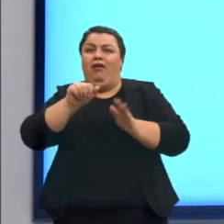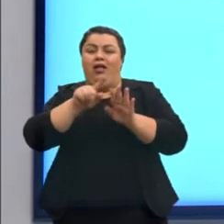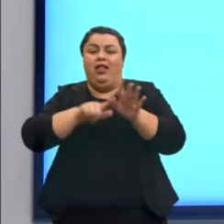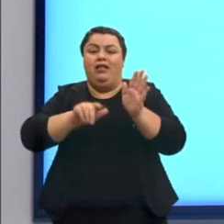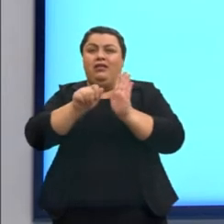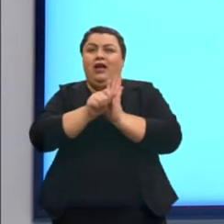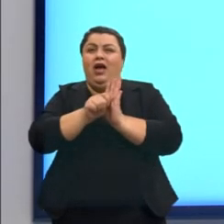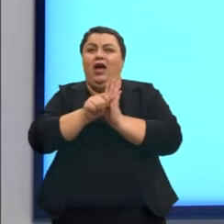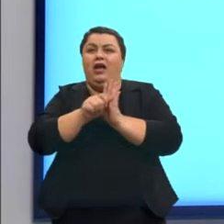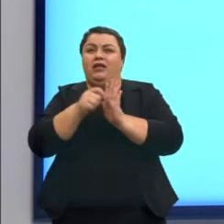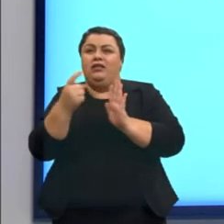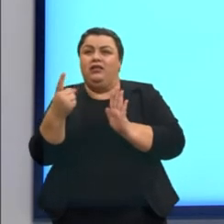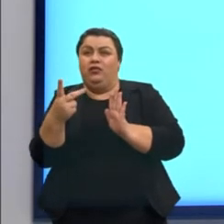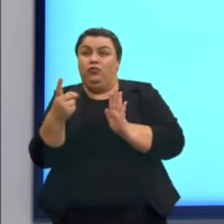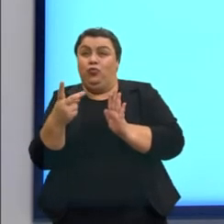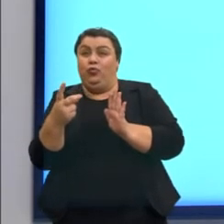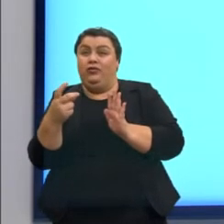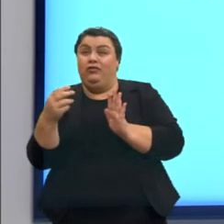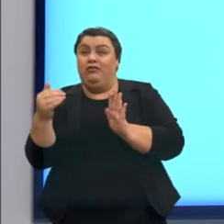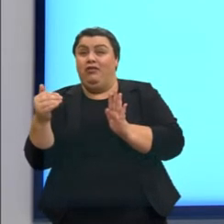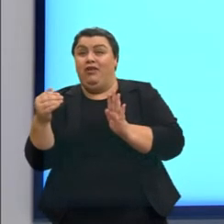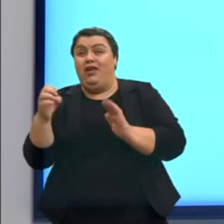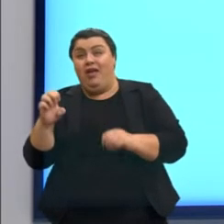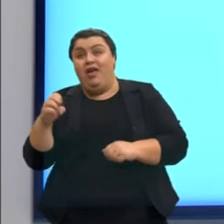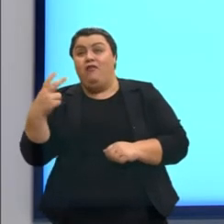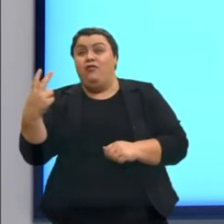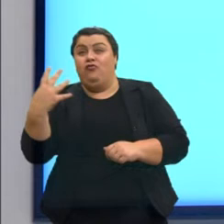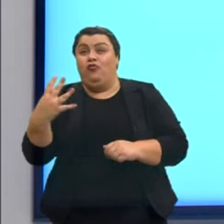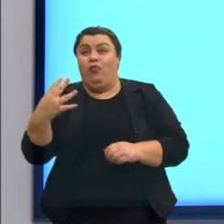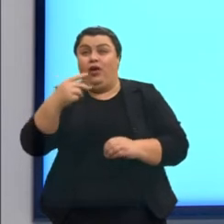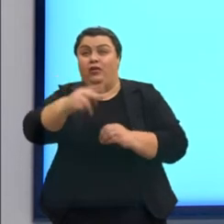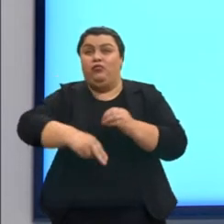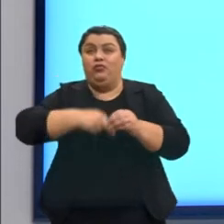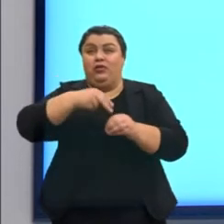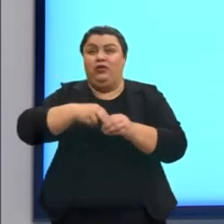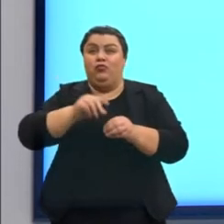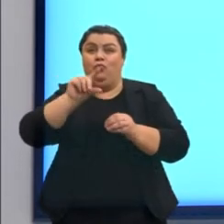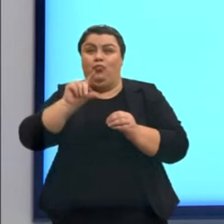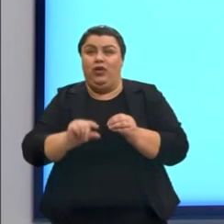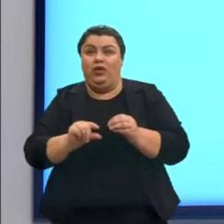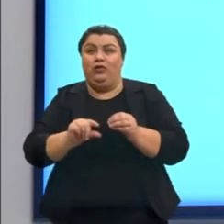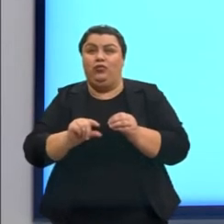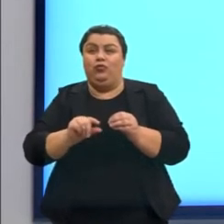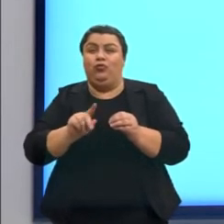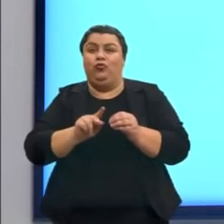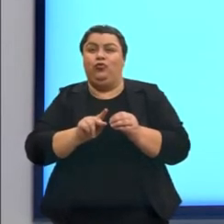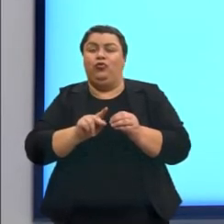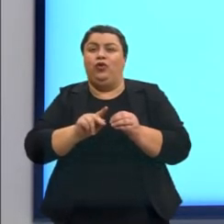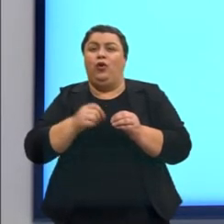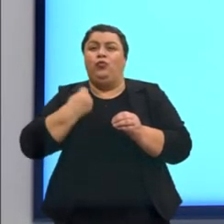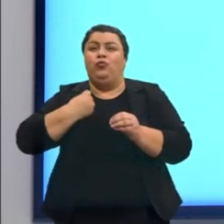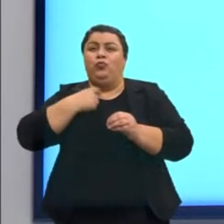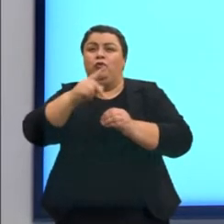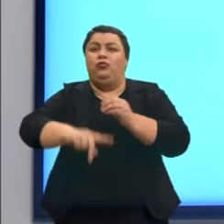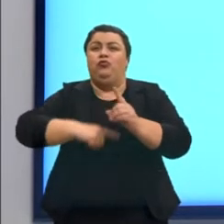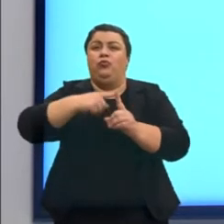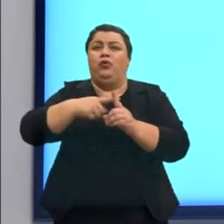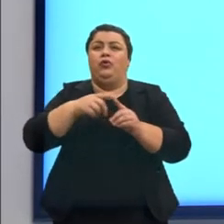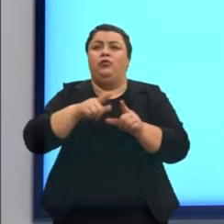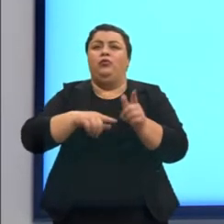12 e 24 nêutrons a menos do que o número de prótons B exatamente o mesmo número de prótons e nêutrons